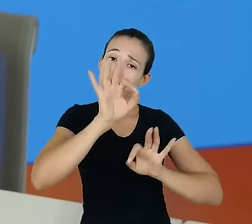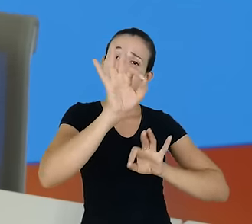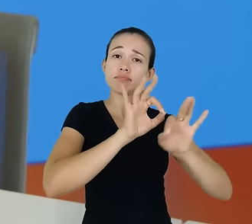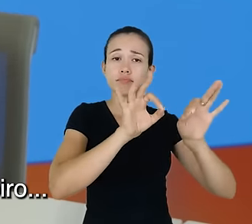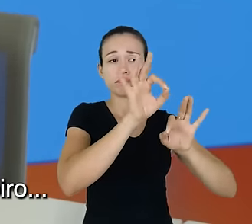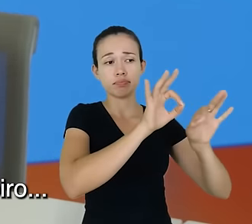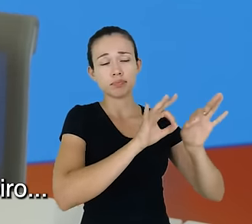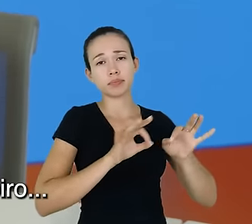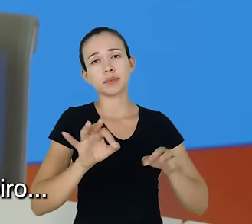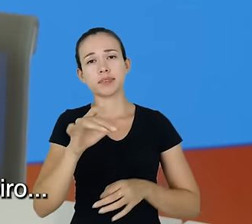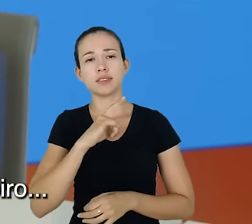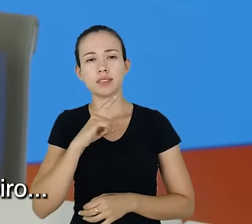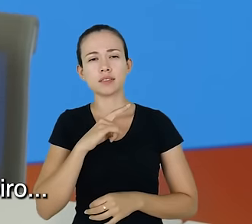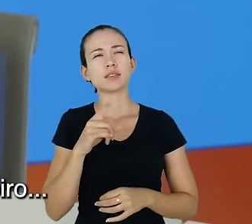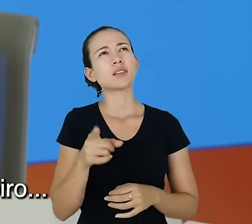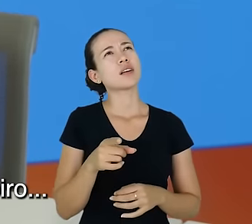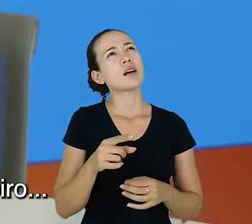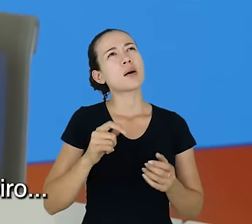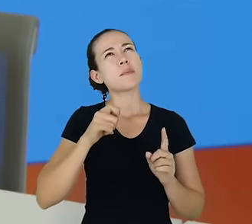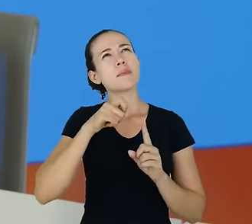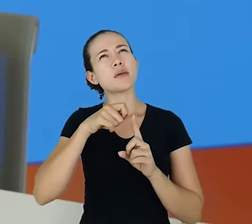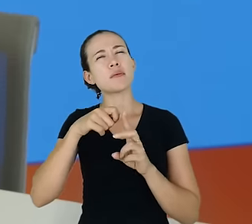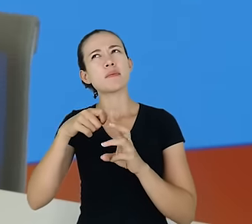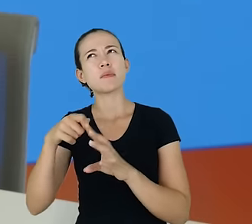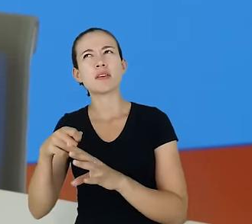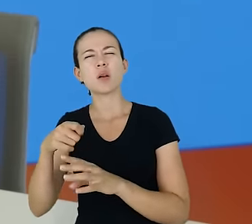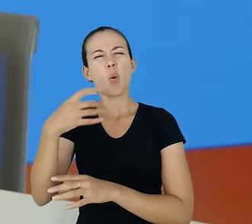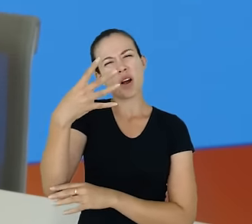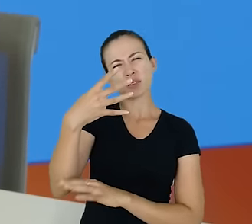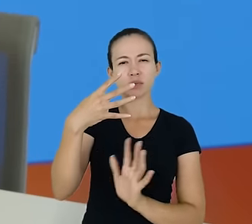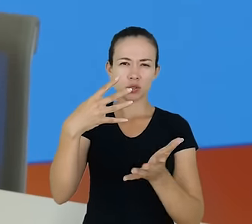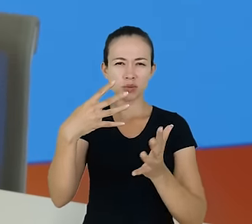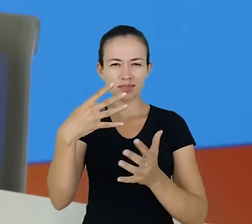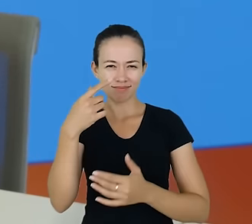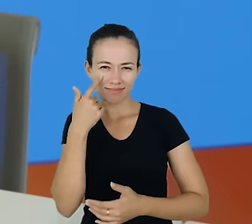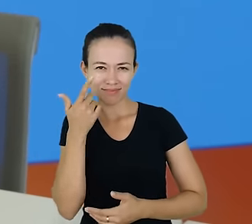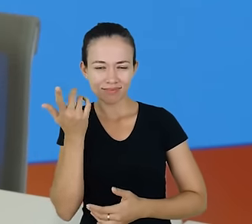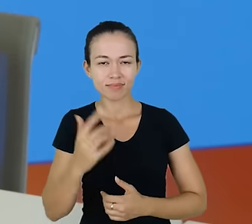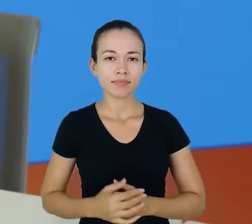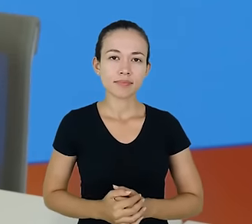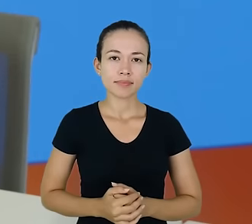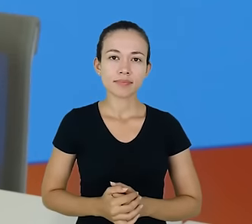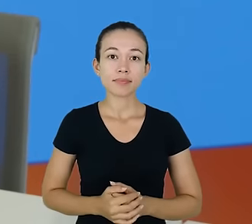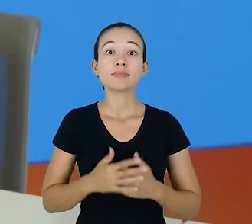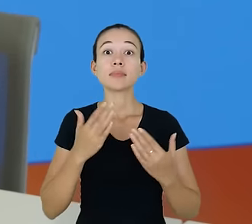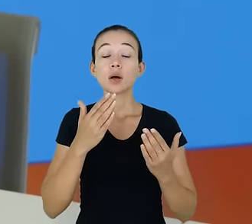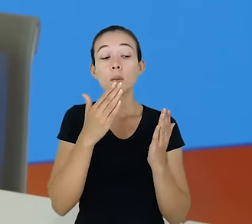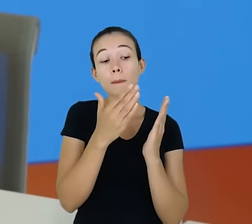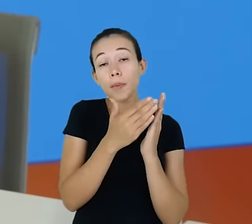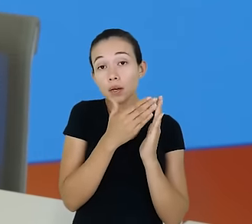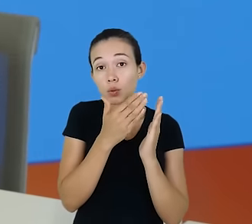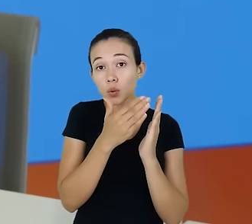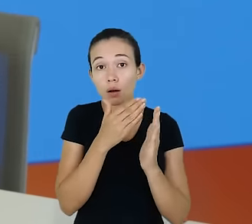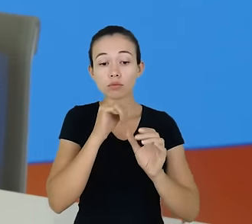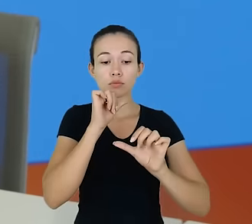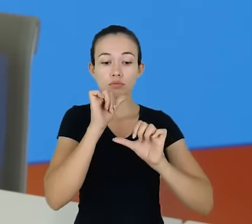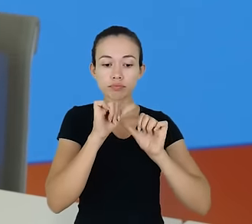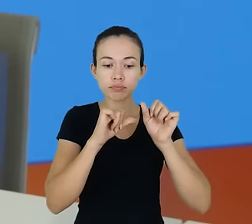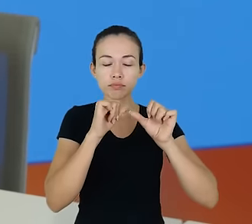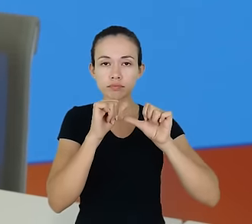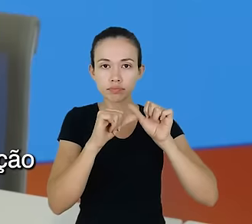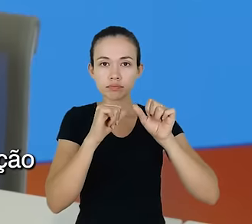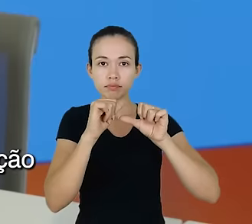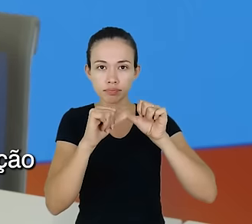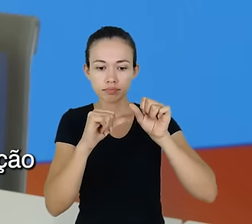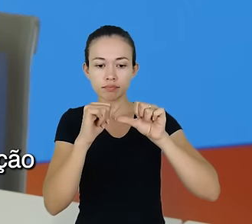coisa outubro novembro é quro meses n tudo bem cada manualzinho cada atualização de por